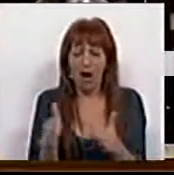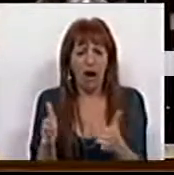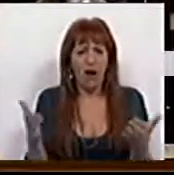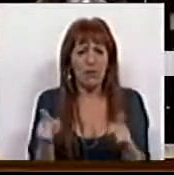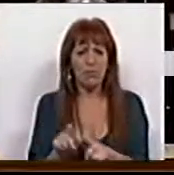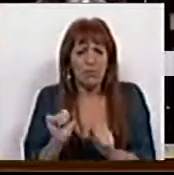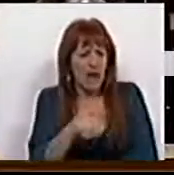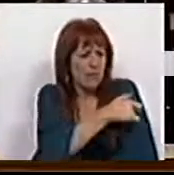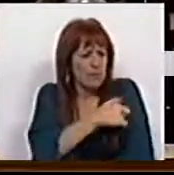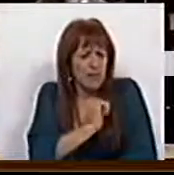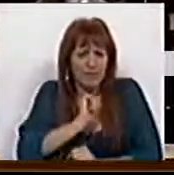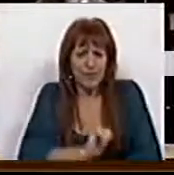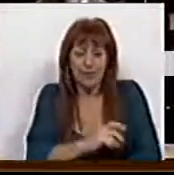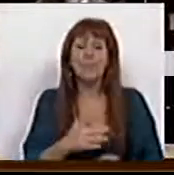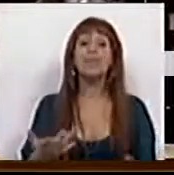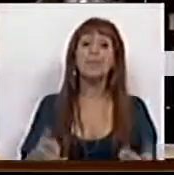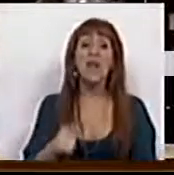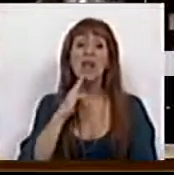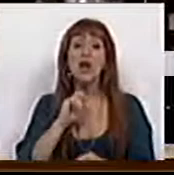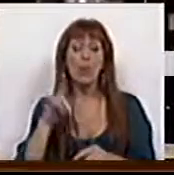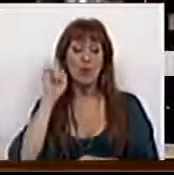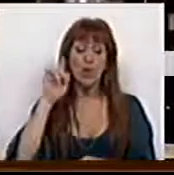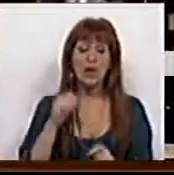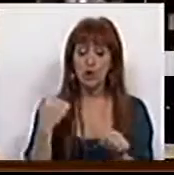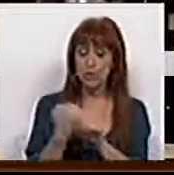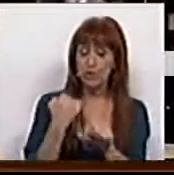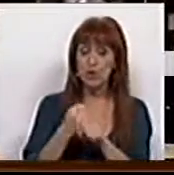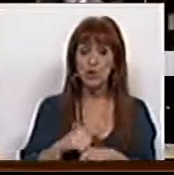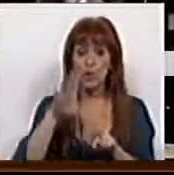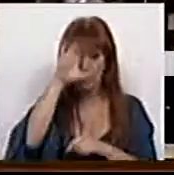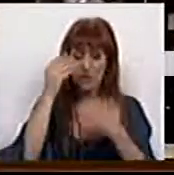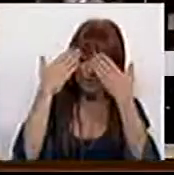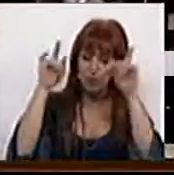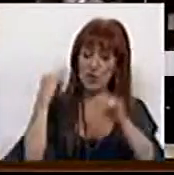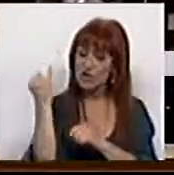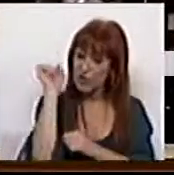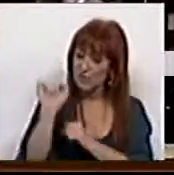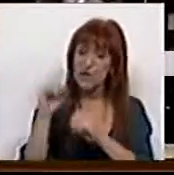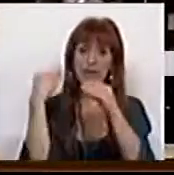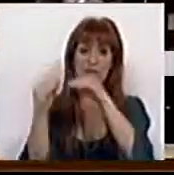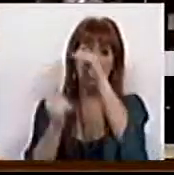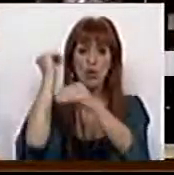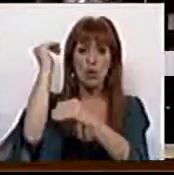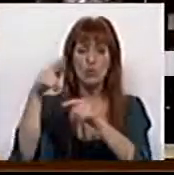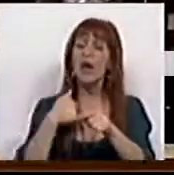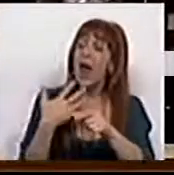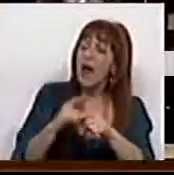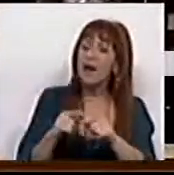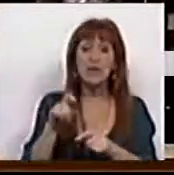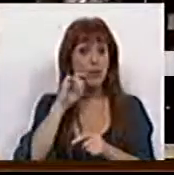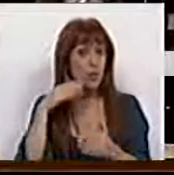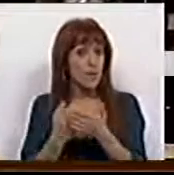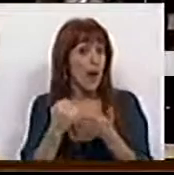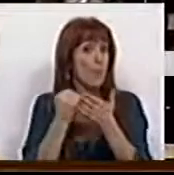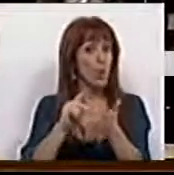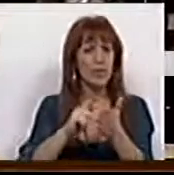diminuídos na sua representatividade. Em nome da qualidade do funcionamento do governo democrático das instituições de ensino superior, queremos assegurar